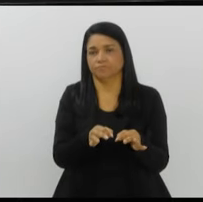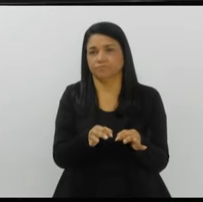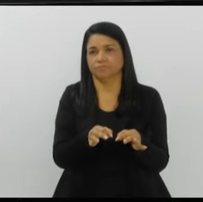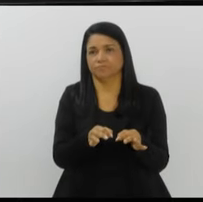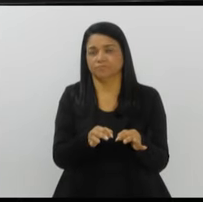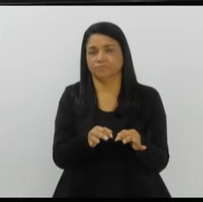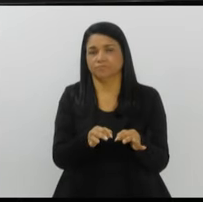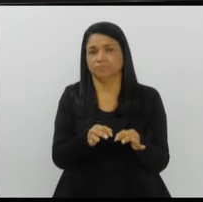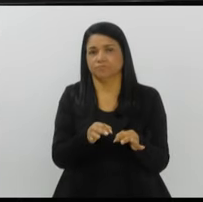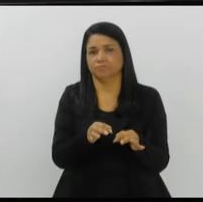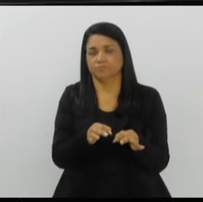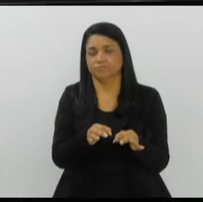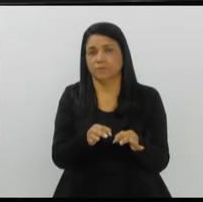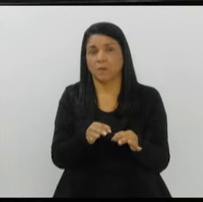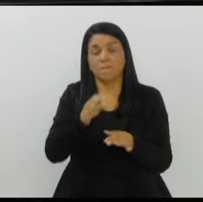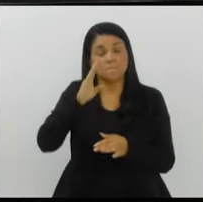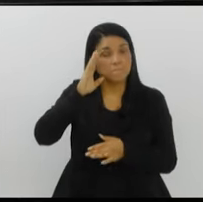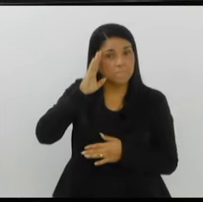Principalmente